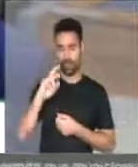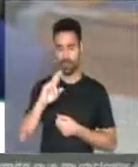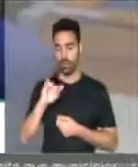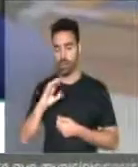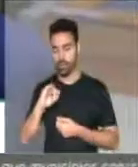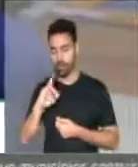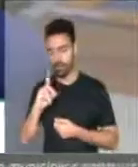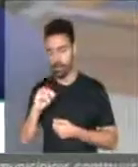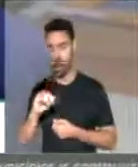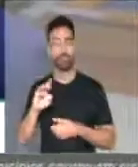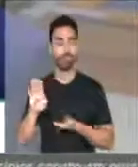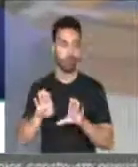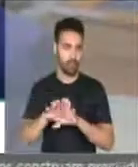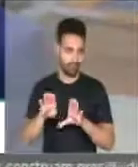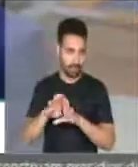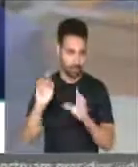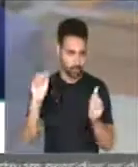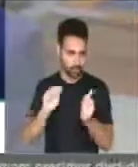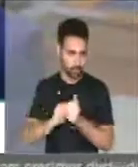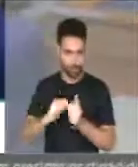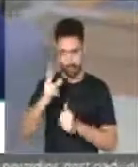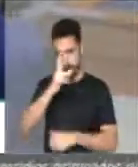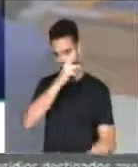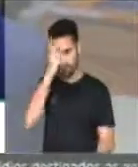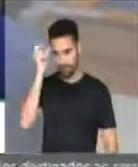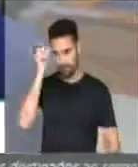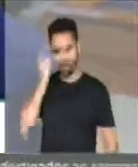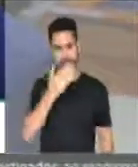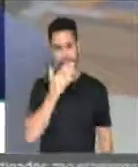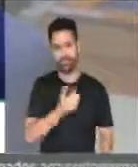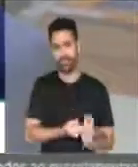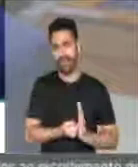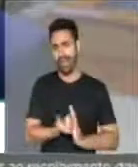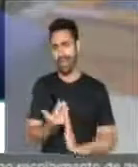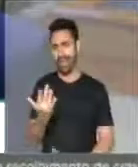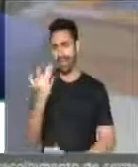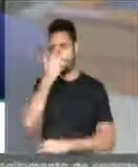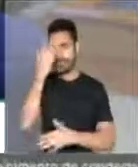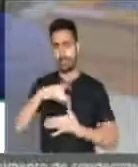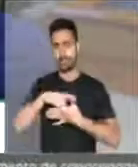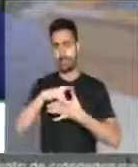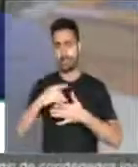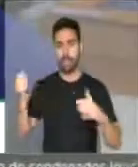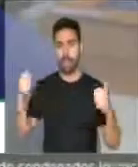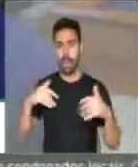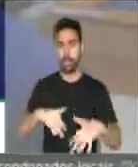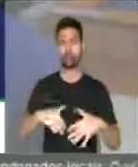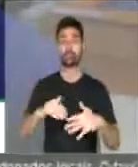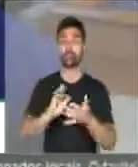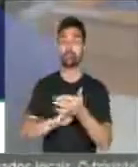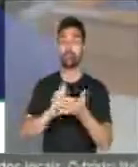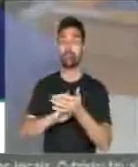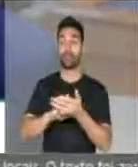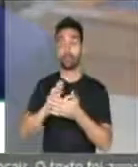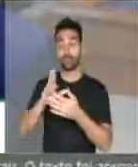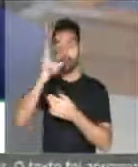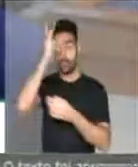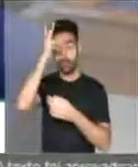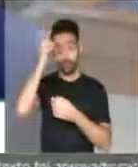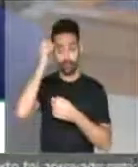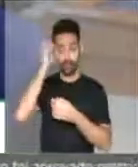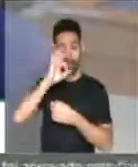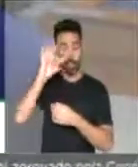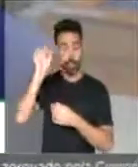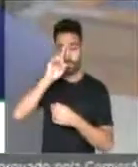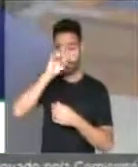Dantas, também lá presente o prefeito Mário Alexandre de Ilhéus, diversas lideranças regionais. Quero parabenizar a Prefeitura por essa